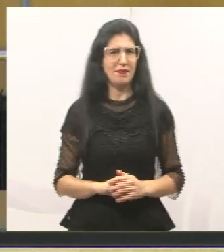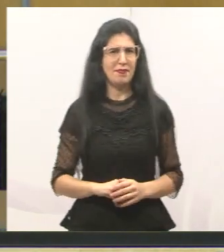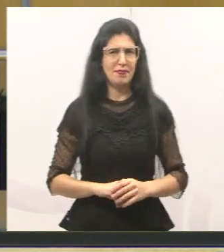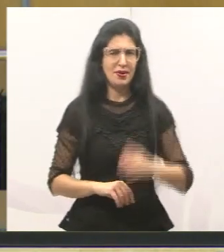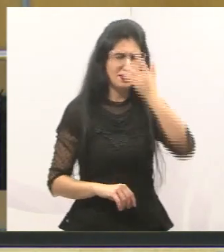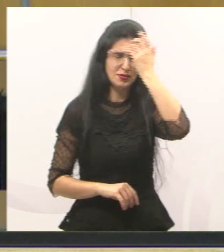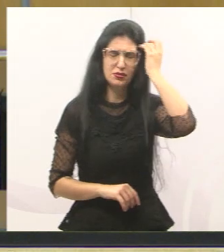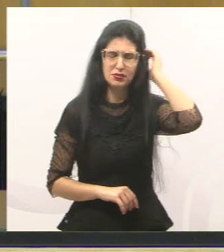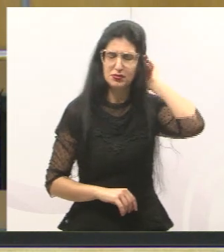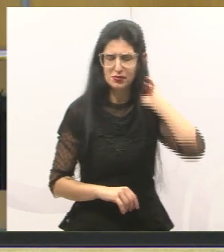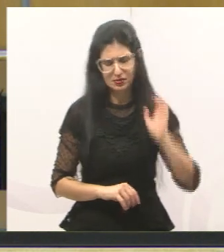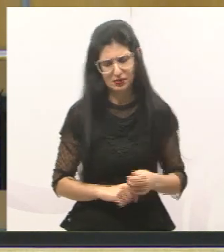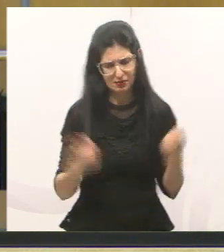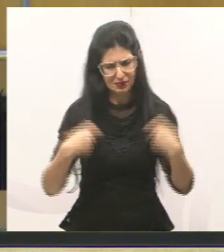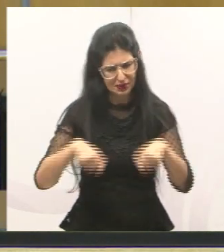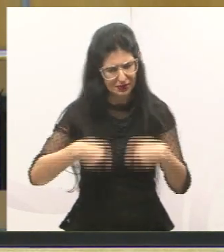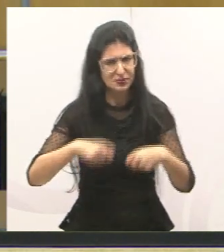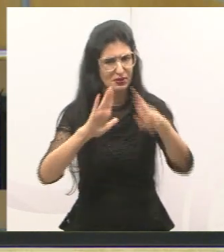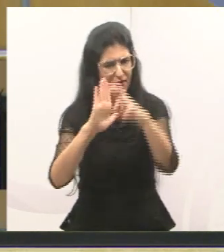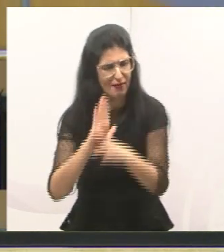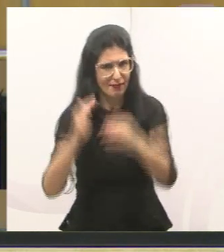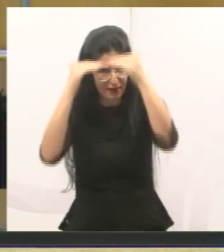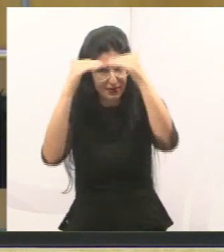do princípio do